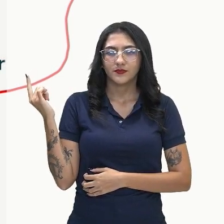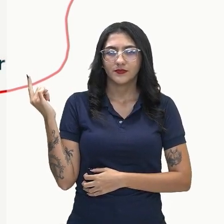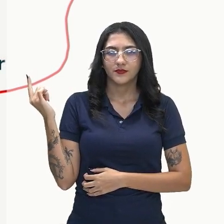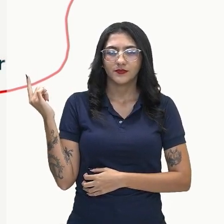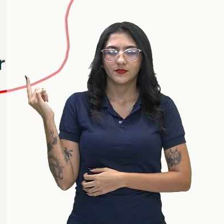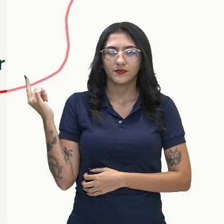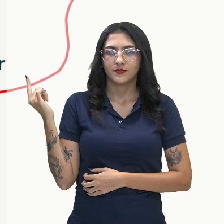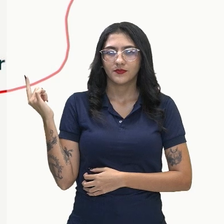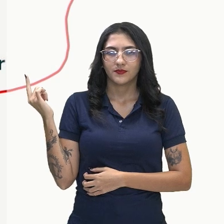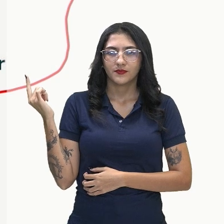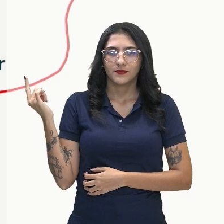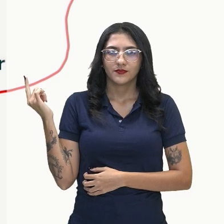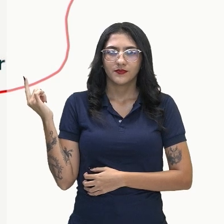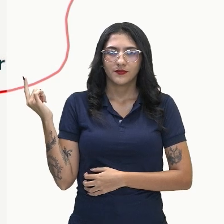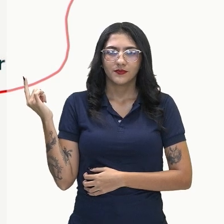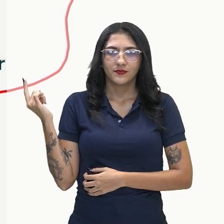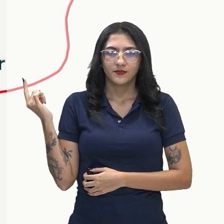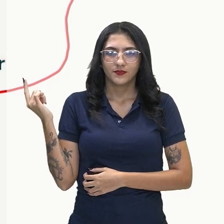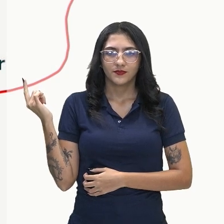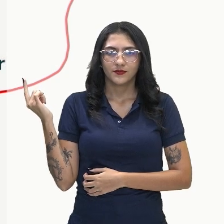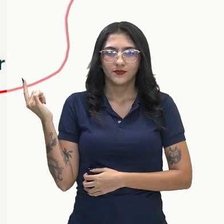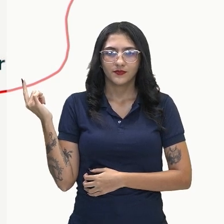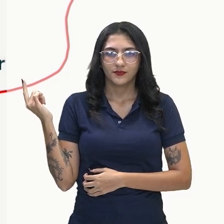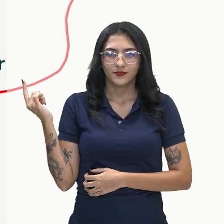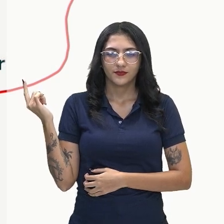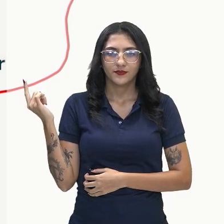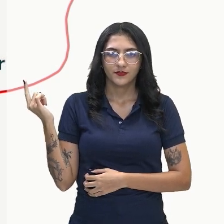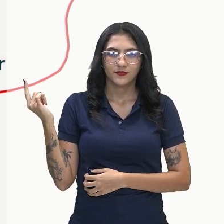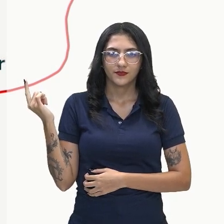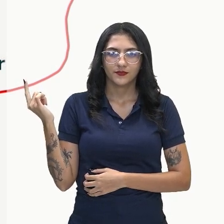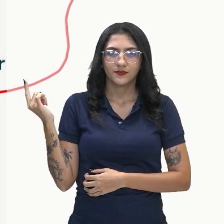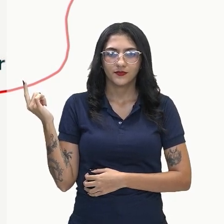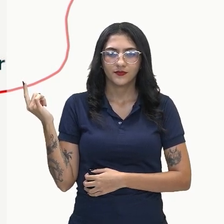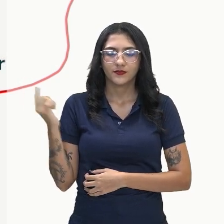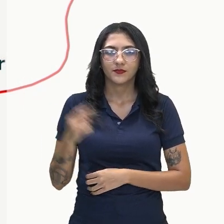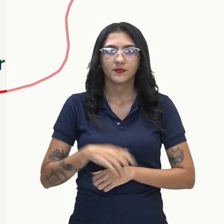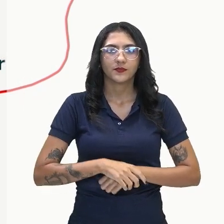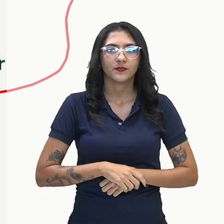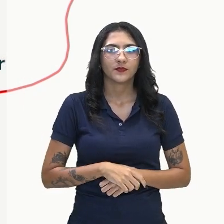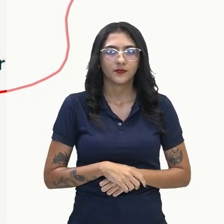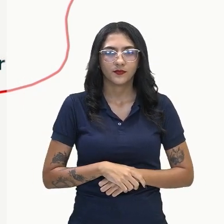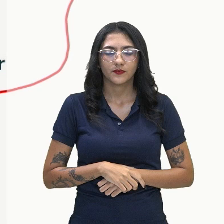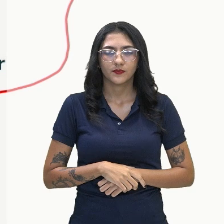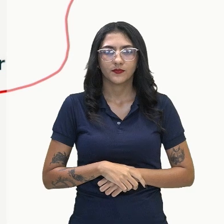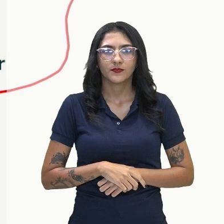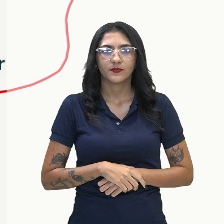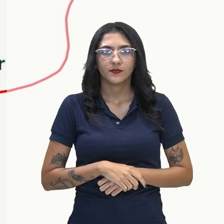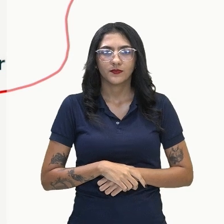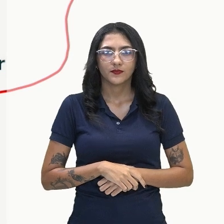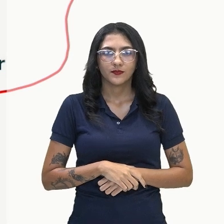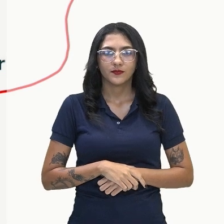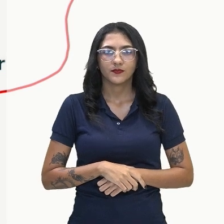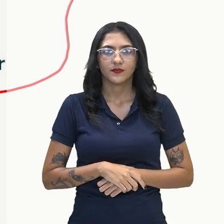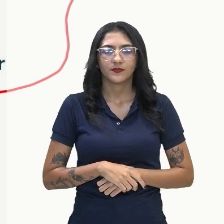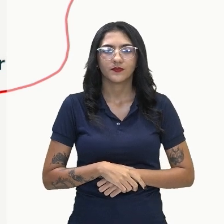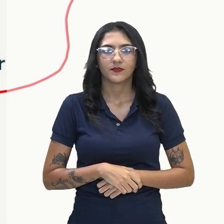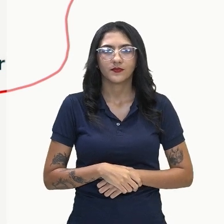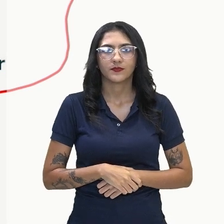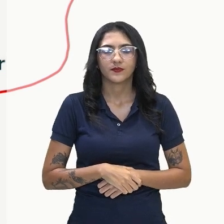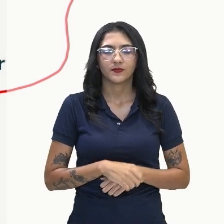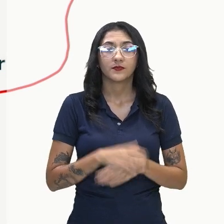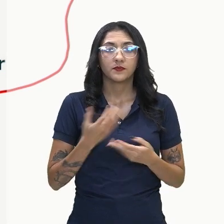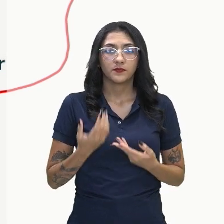Analyst, Computer Programmer, Data Engineer, Business Intelligence Analyst.